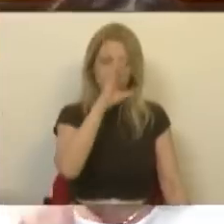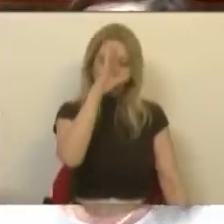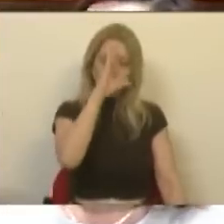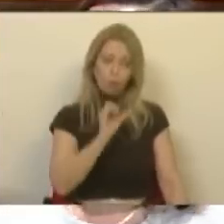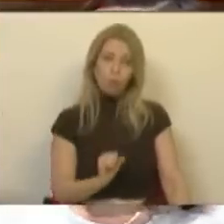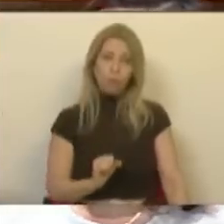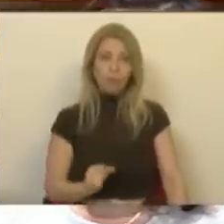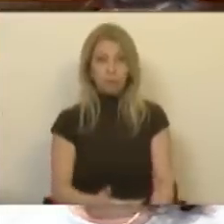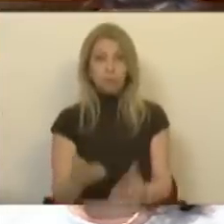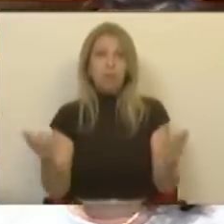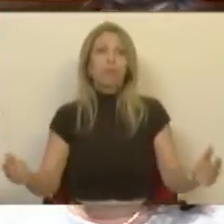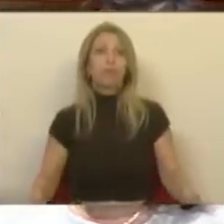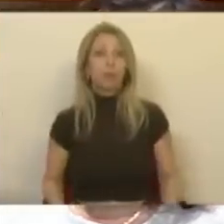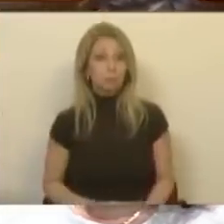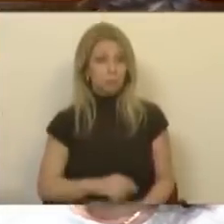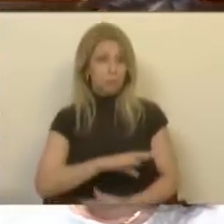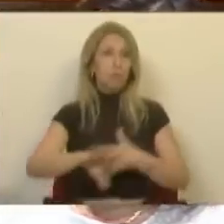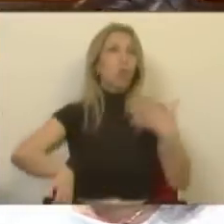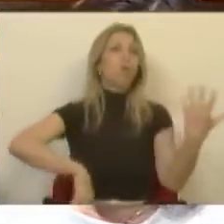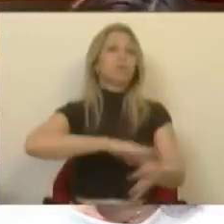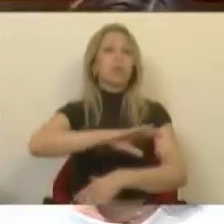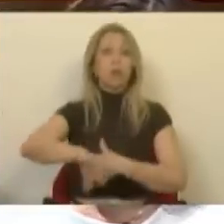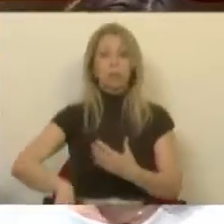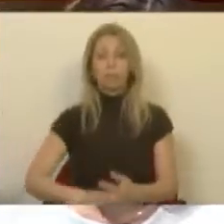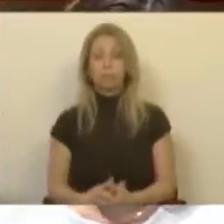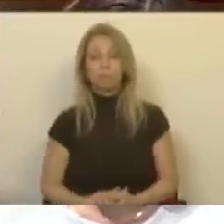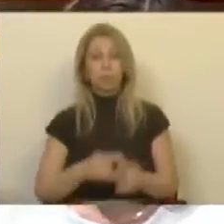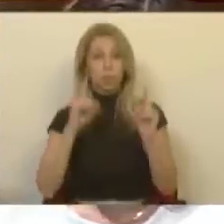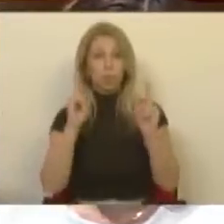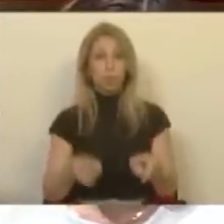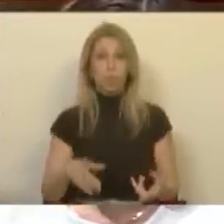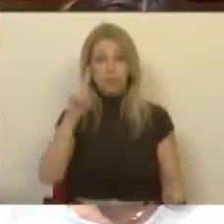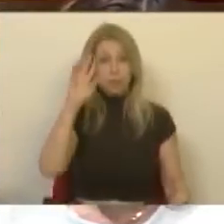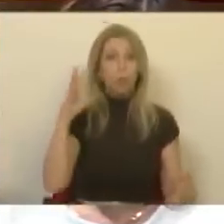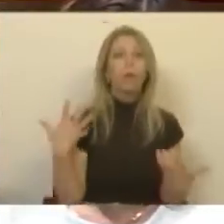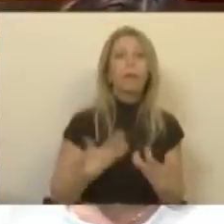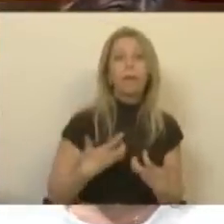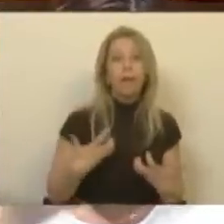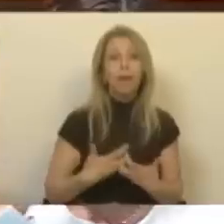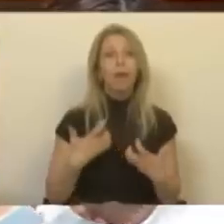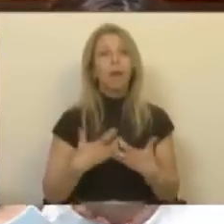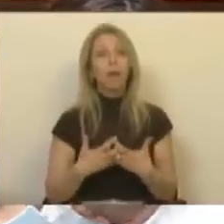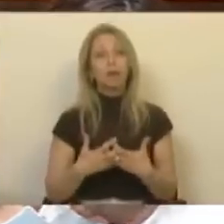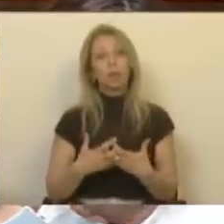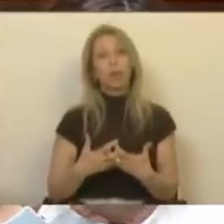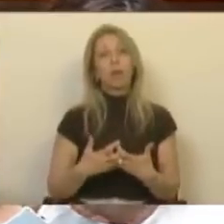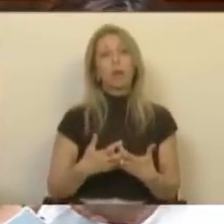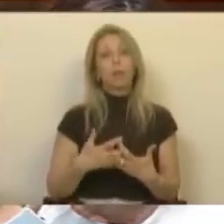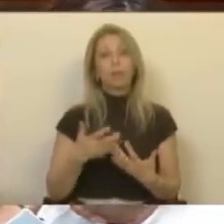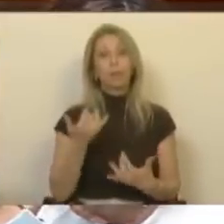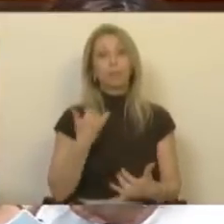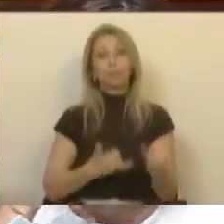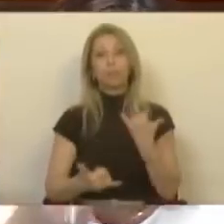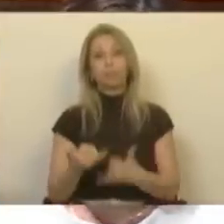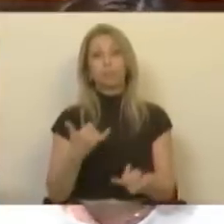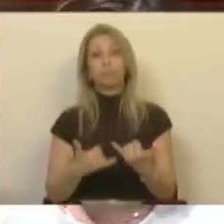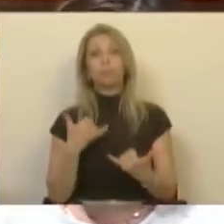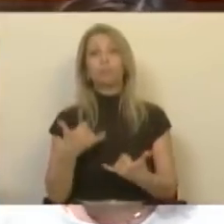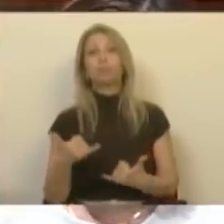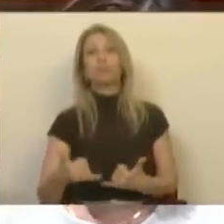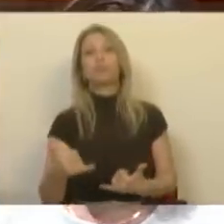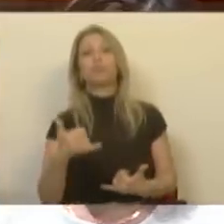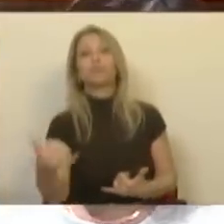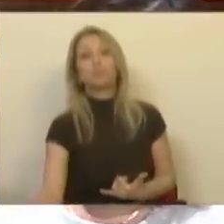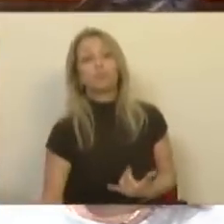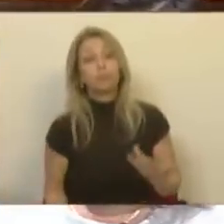enfim nesta confusão e começam as guerras da sucessão no partido socialista deve ser um lugar Ah o lugar